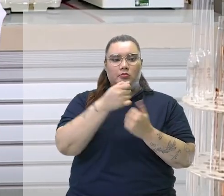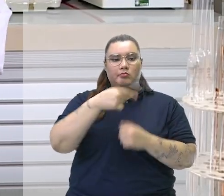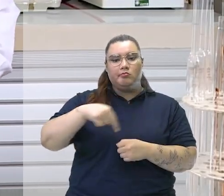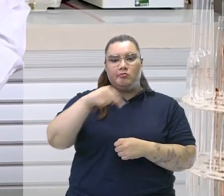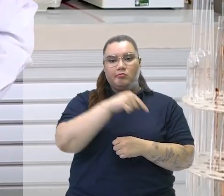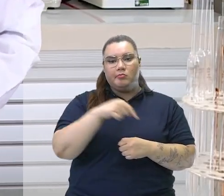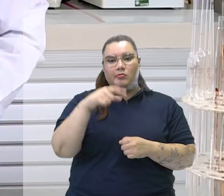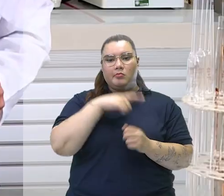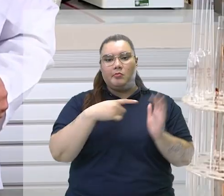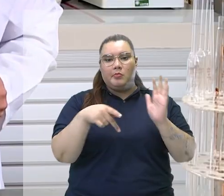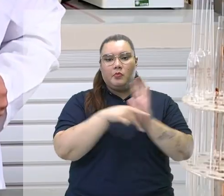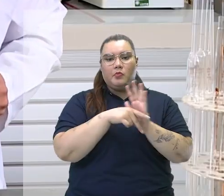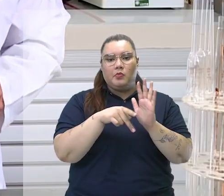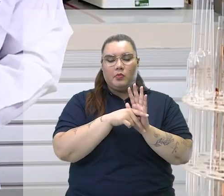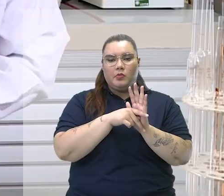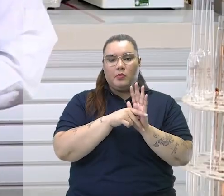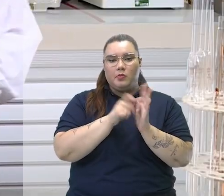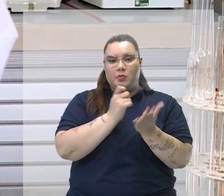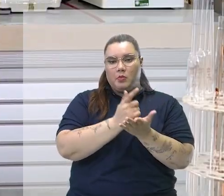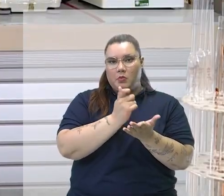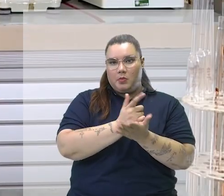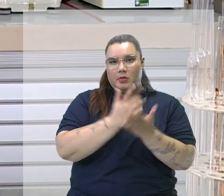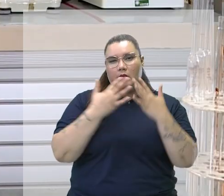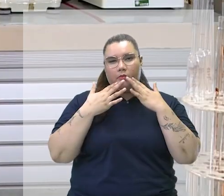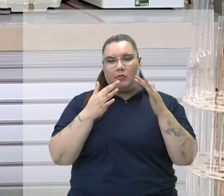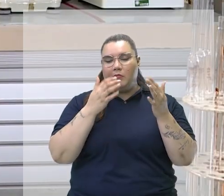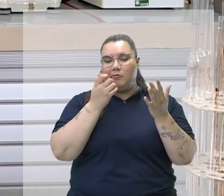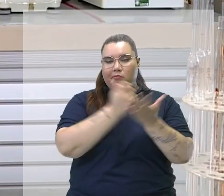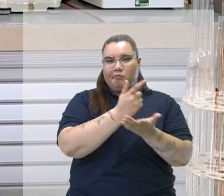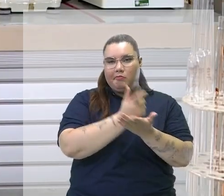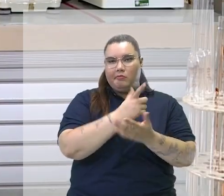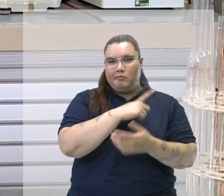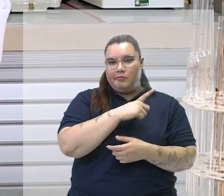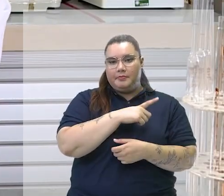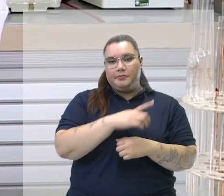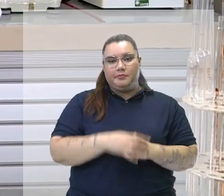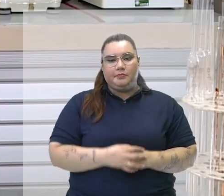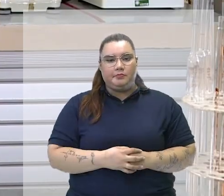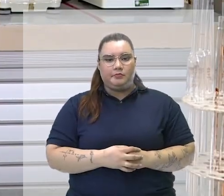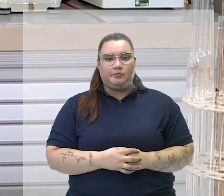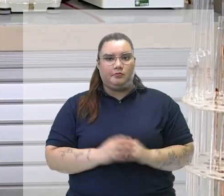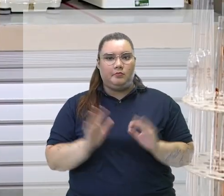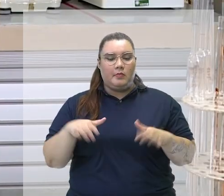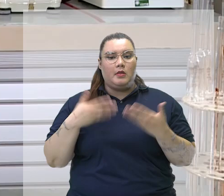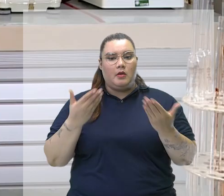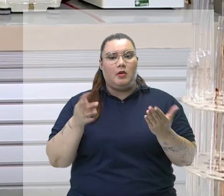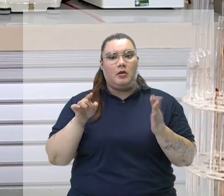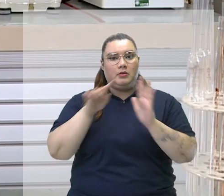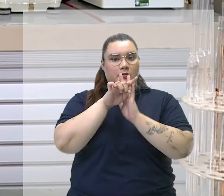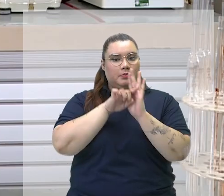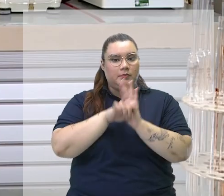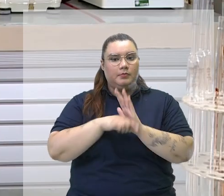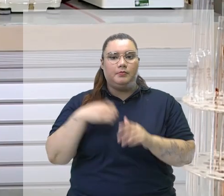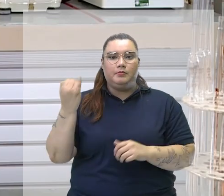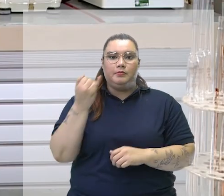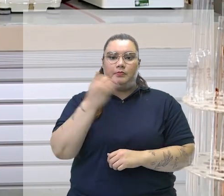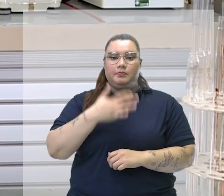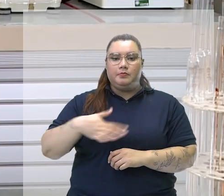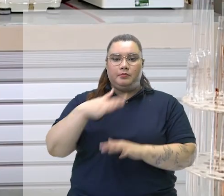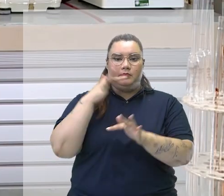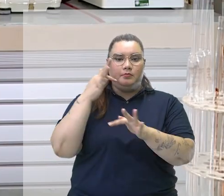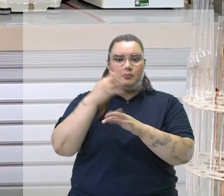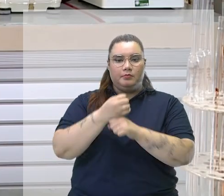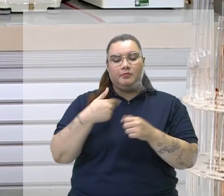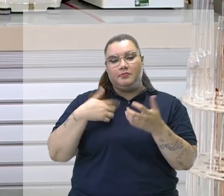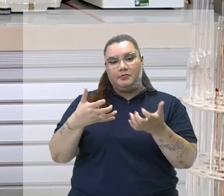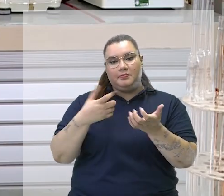baterias de eletrólito de lítio. Então, essa pesquisa aqui é muito importante na área da